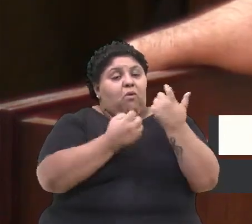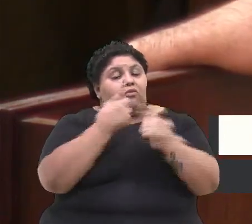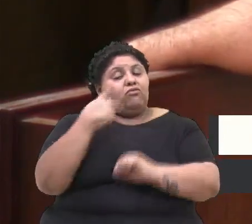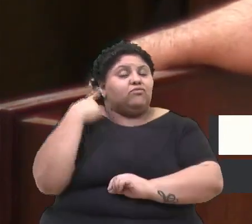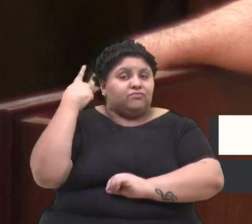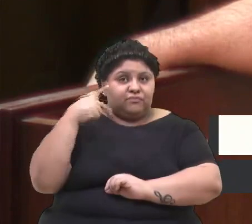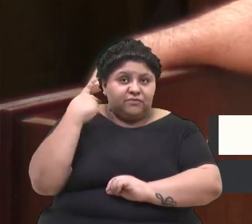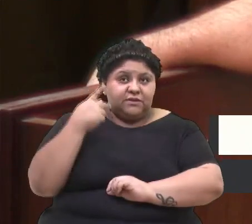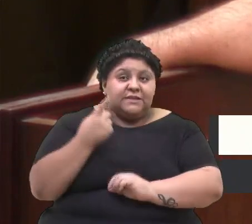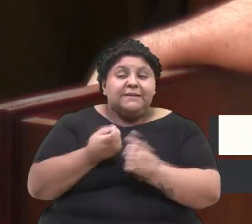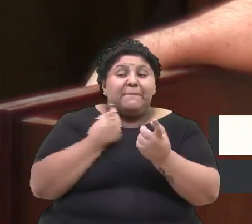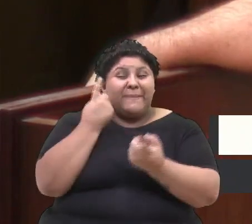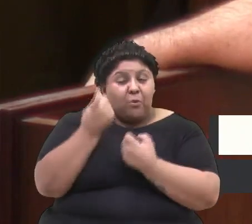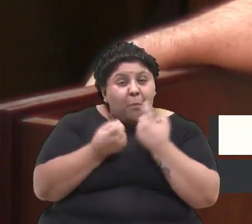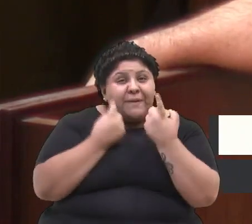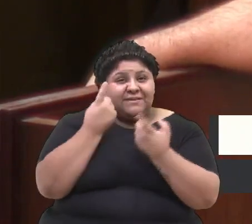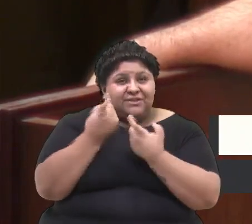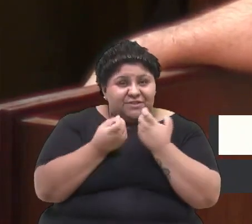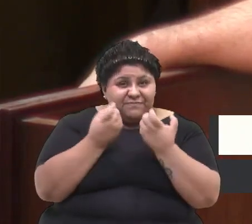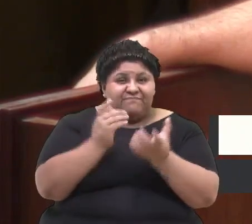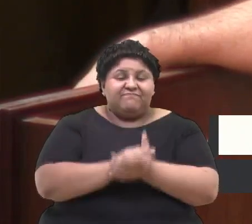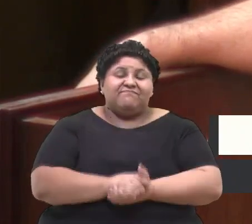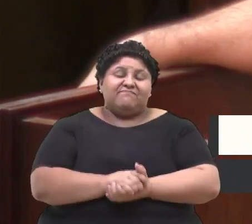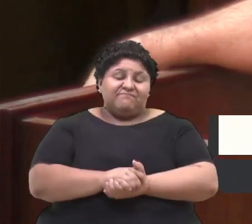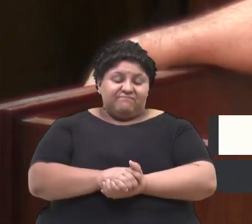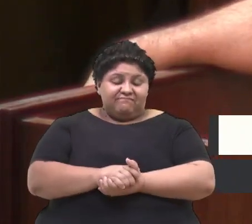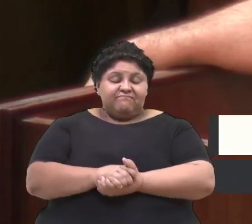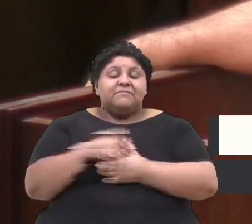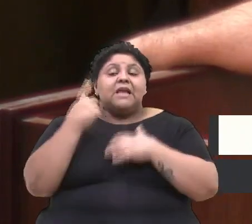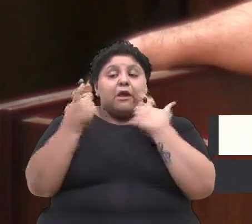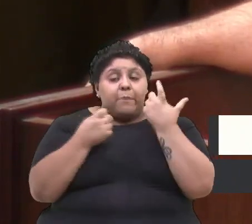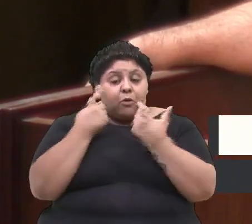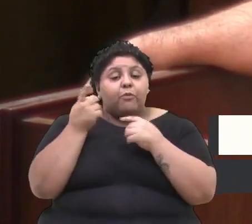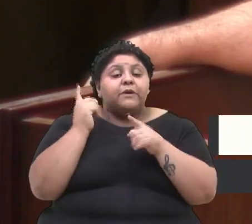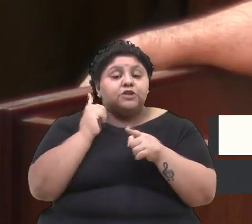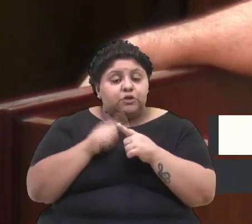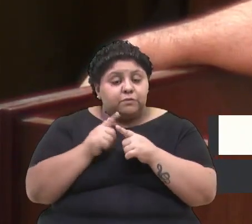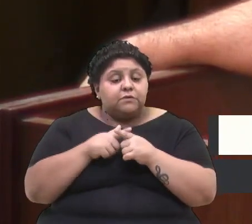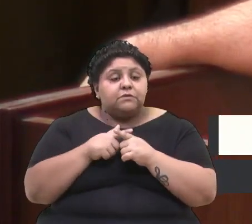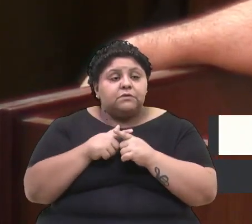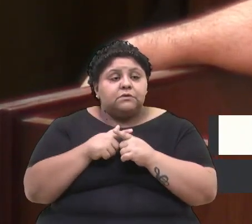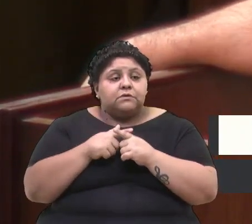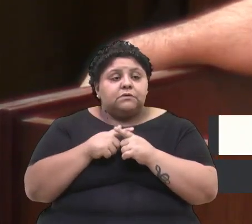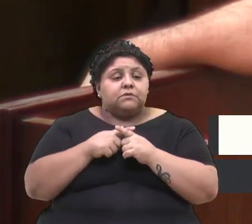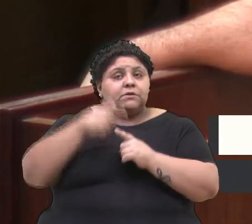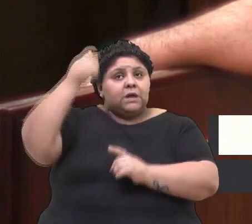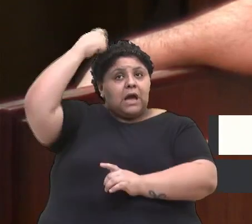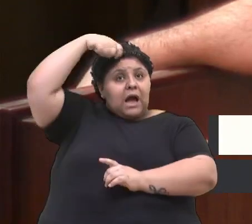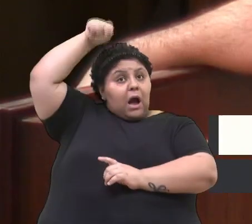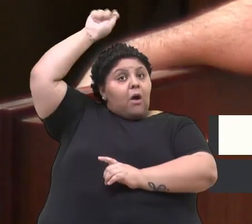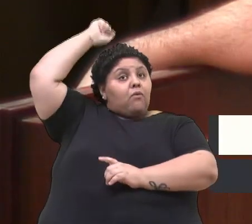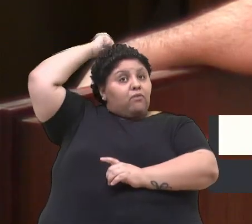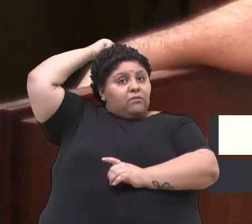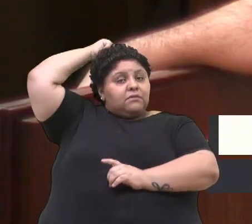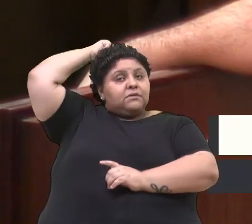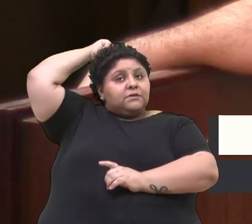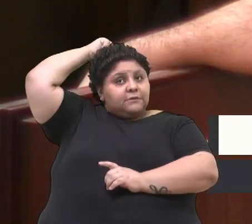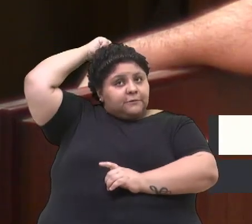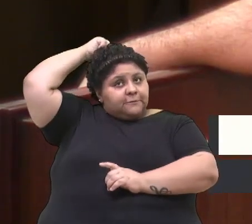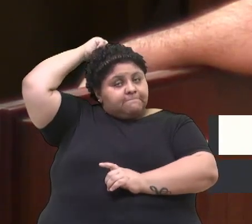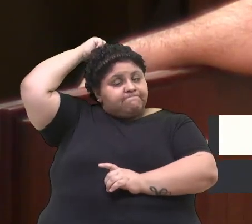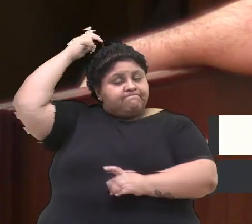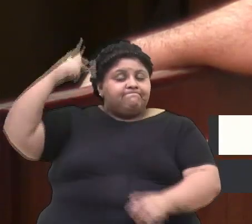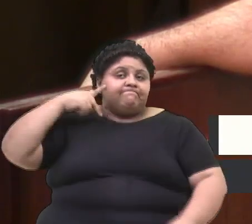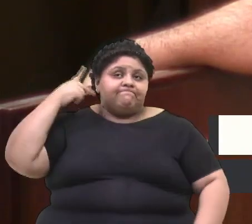é preocupante. É preocupante porque a universidade, vereador Lucas